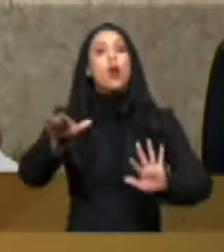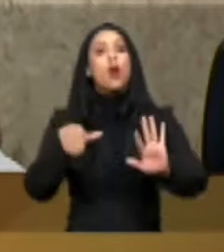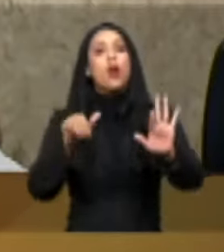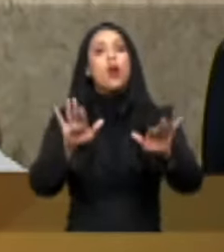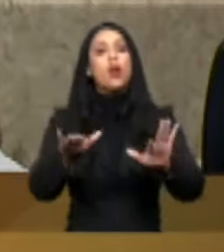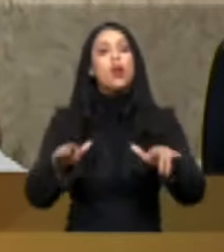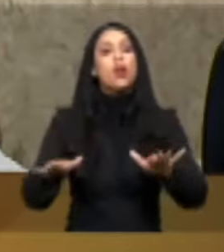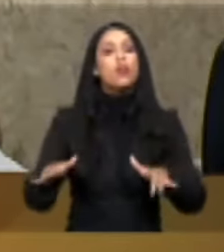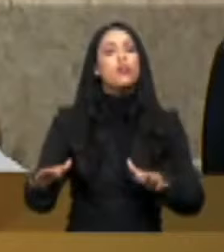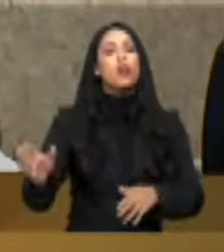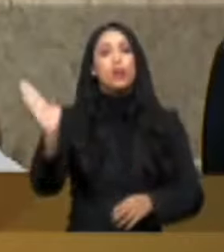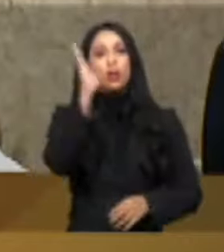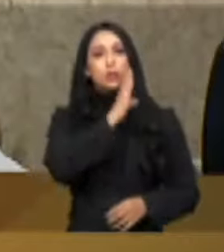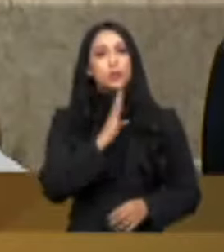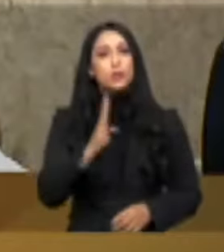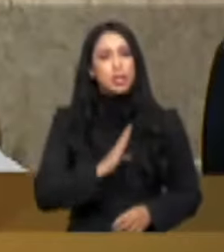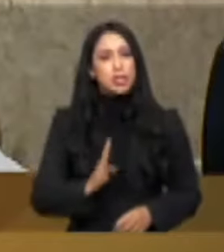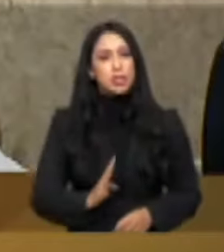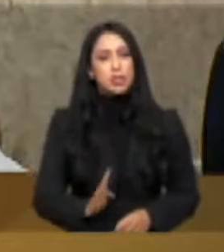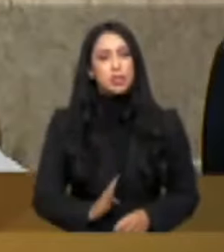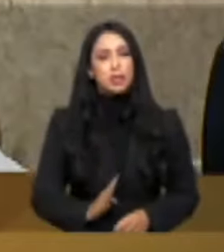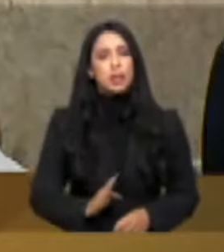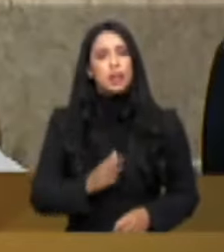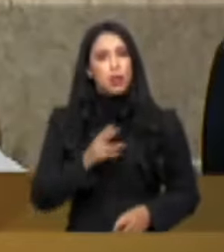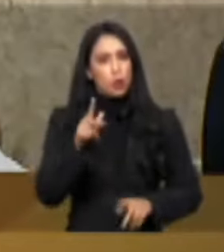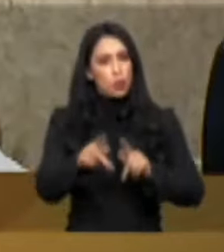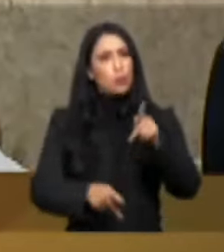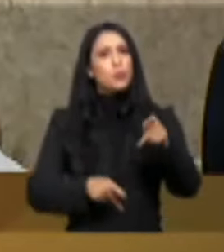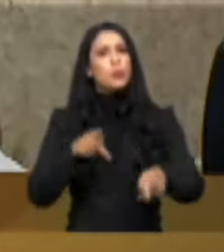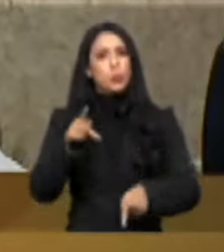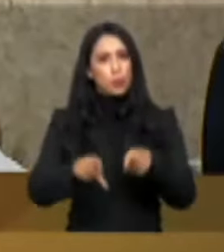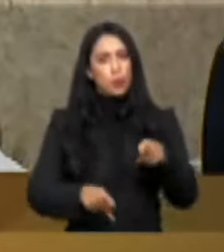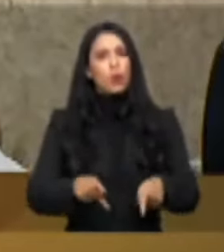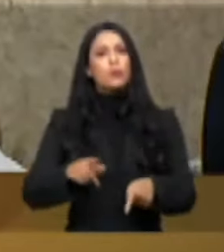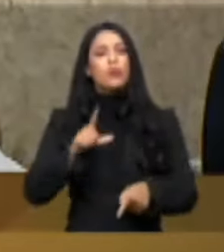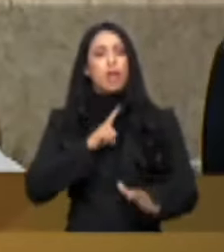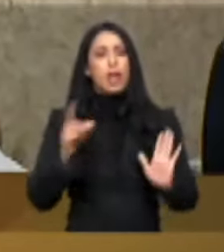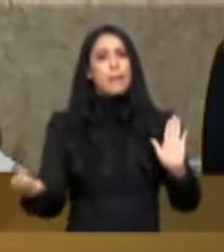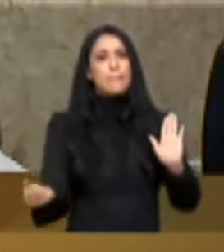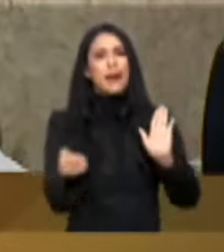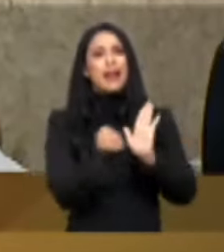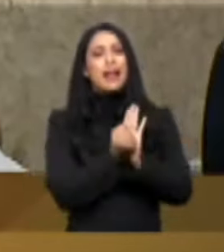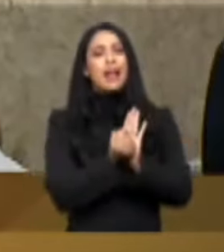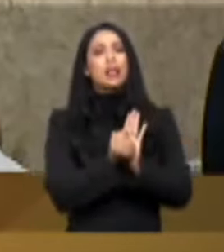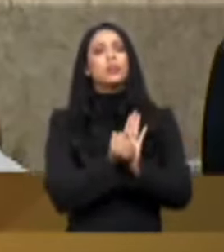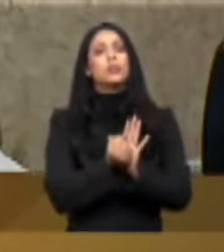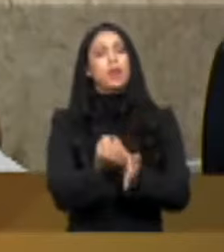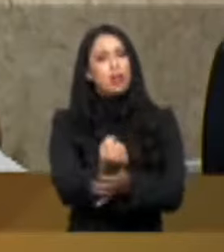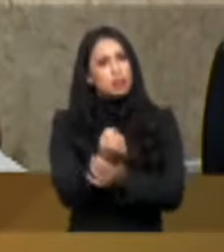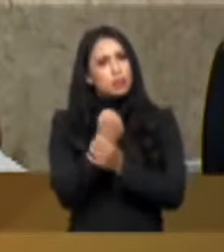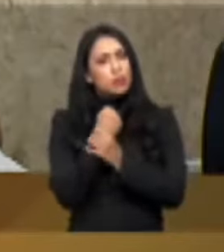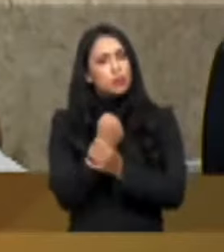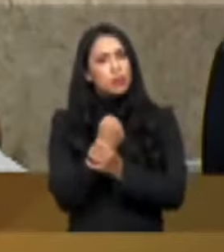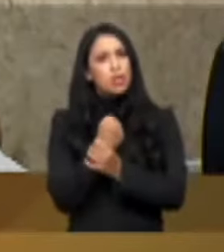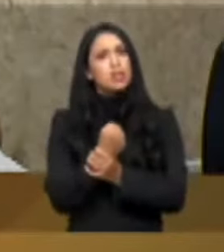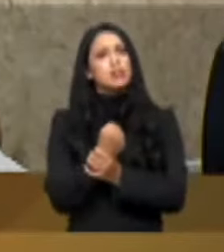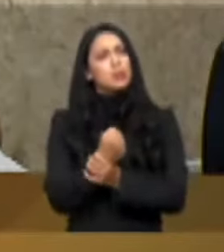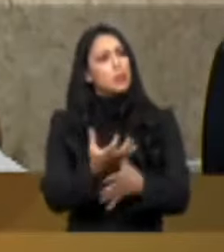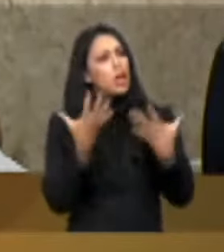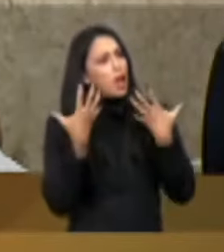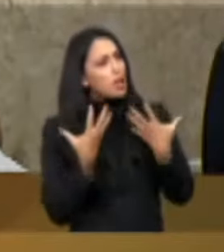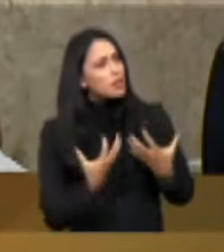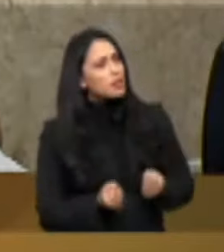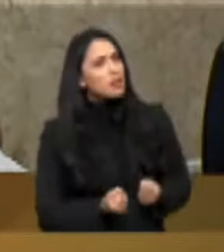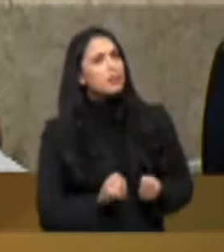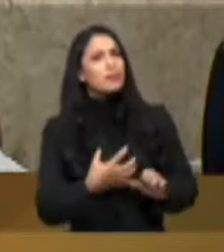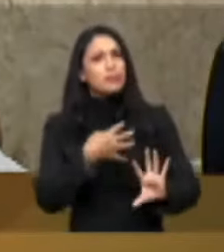brasileiros para que o ano eleitoral seja marcado pela estabilidade e pela tolerância, porquanto não